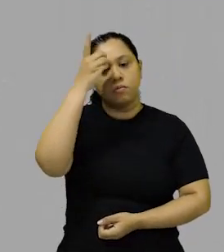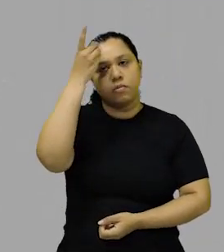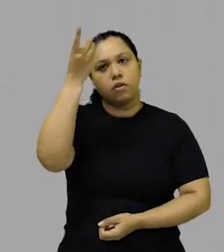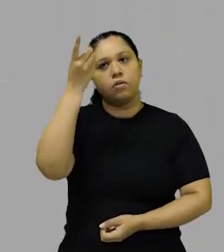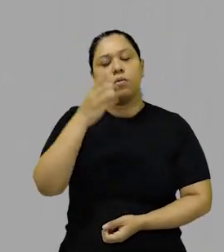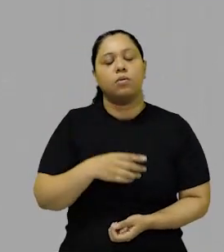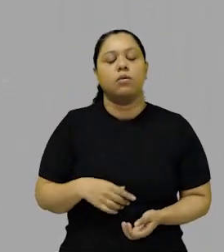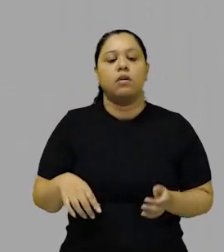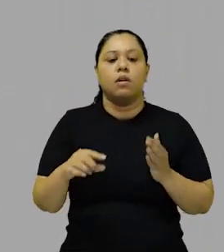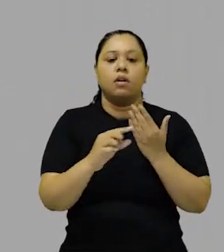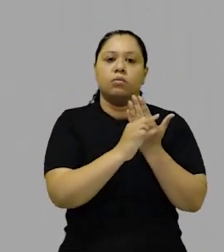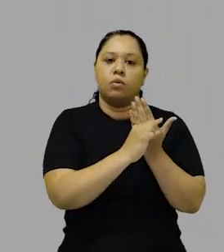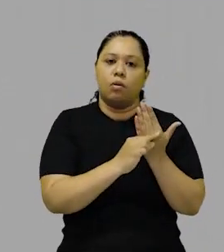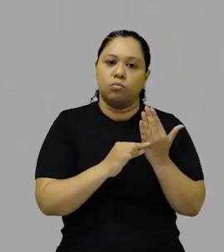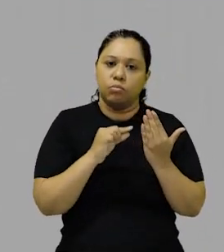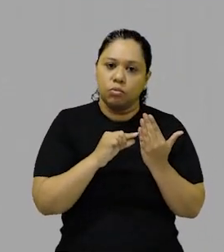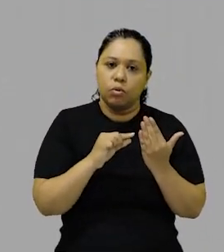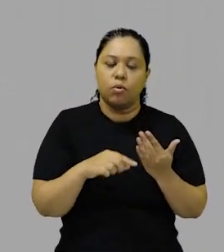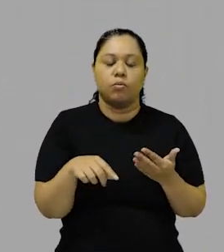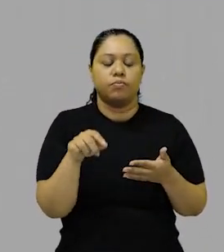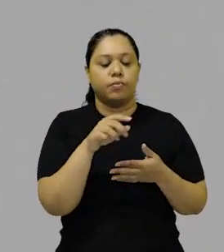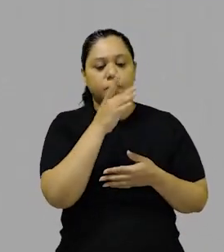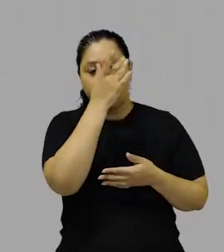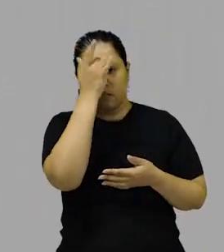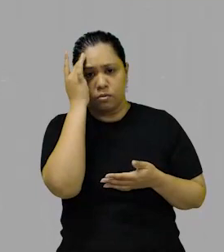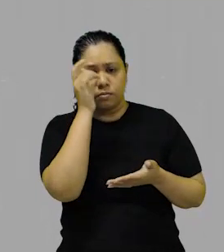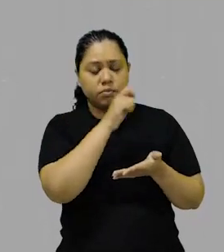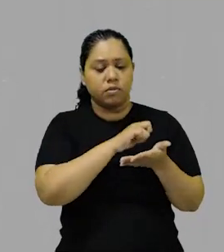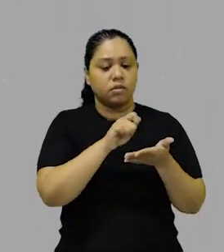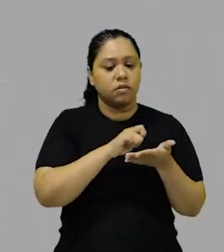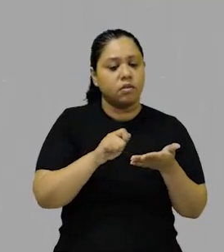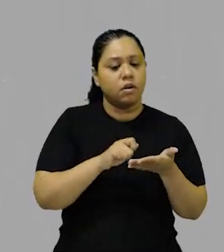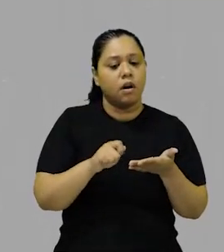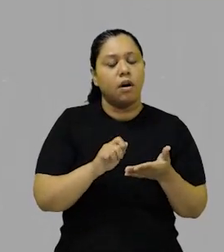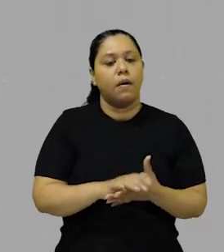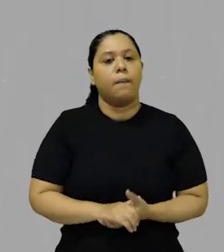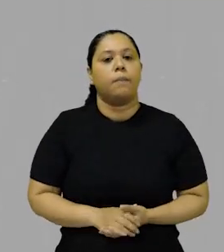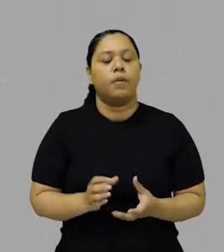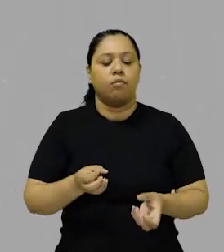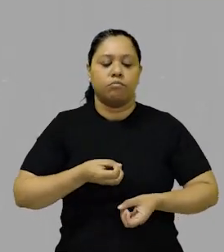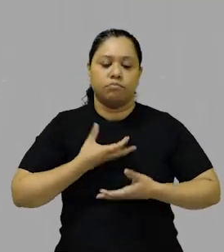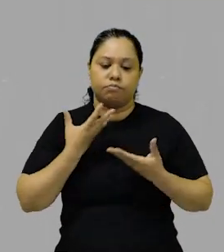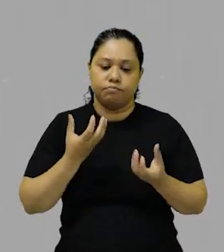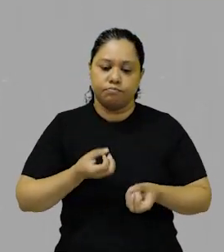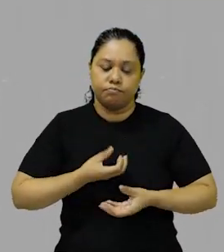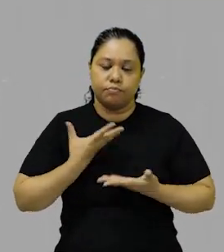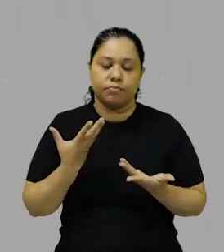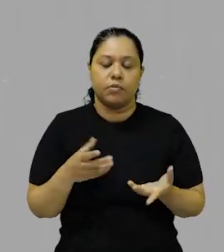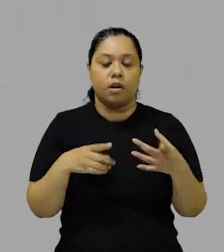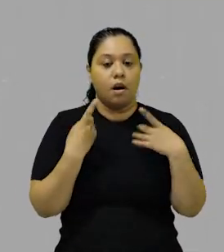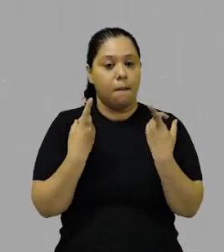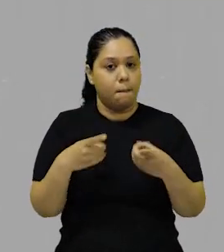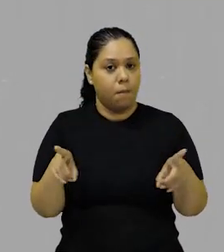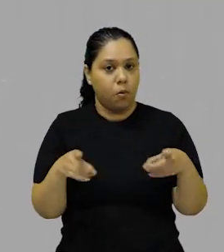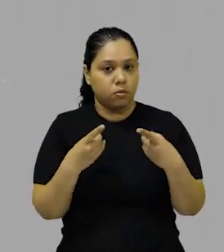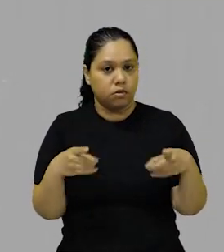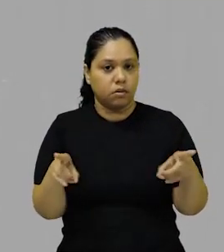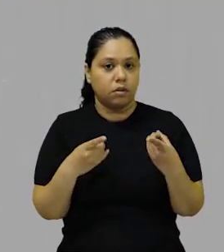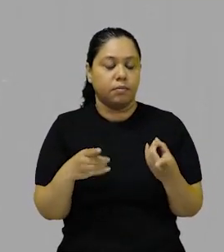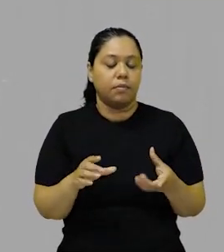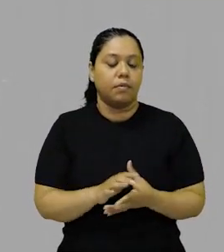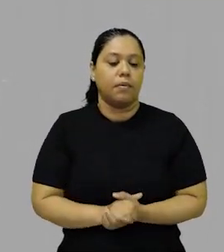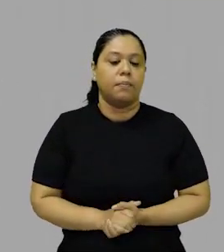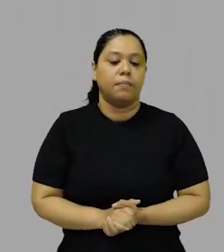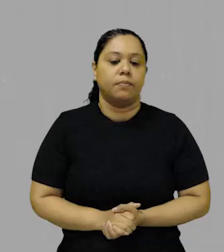do compositor, da autora, da compositora, ao transmitir essas mensagens. A música, muitas vezes, pode ser